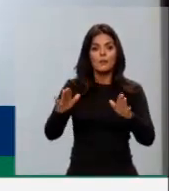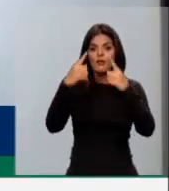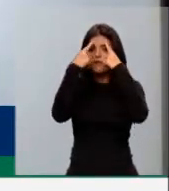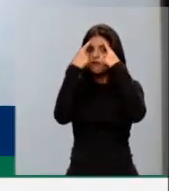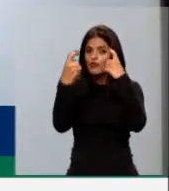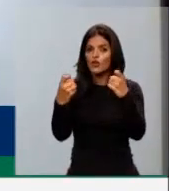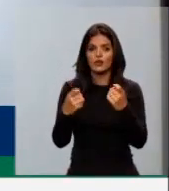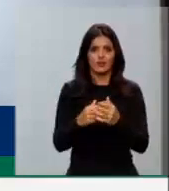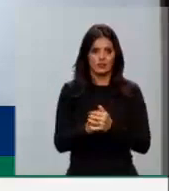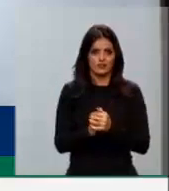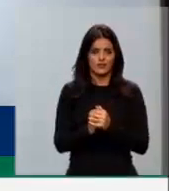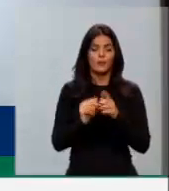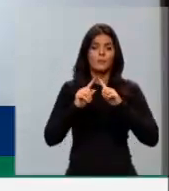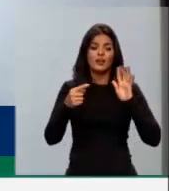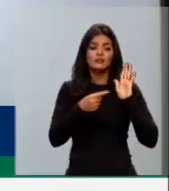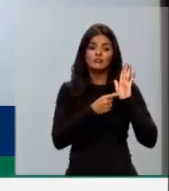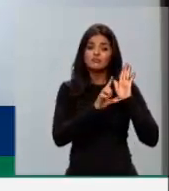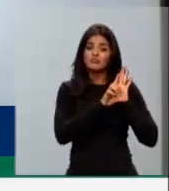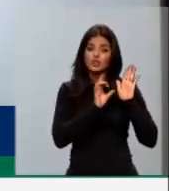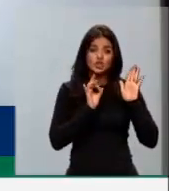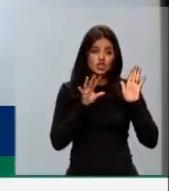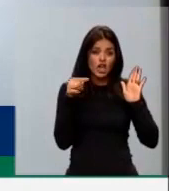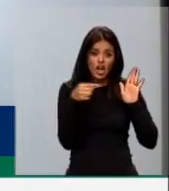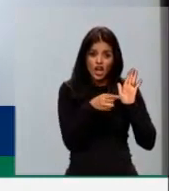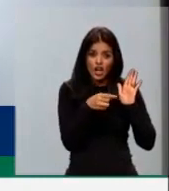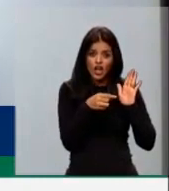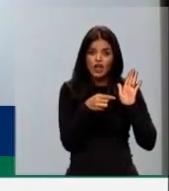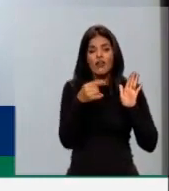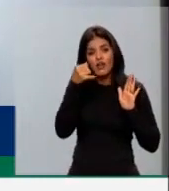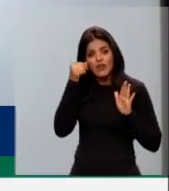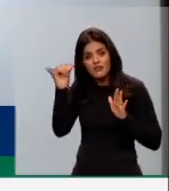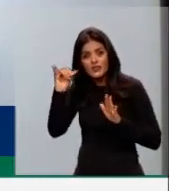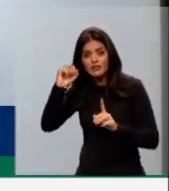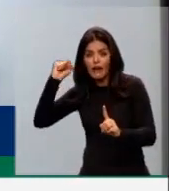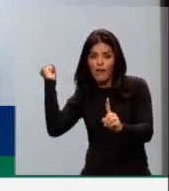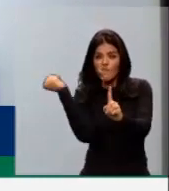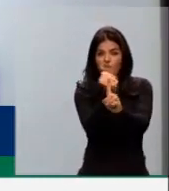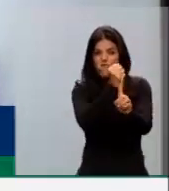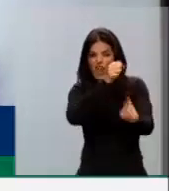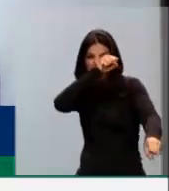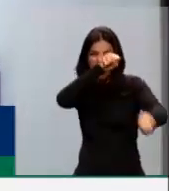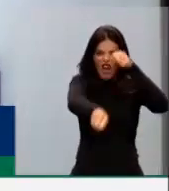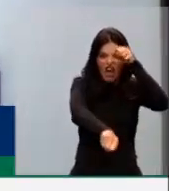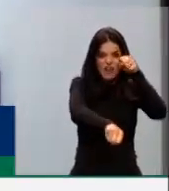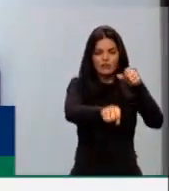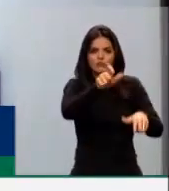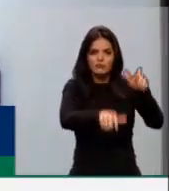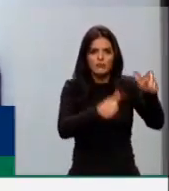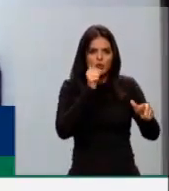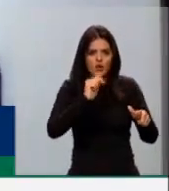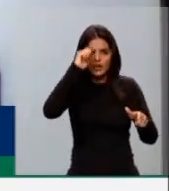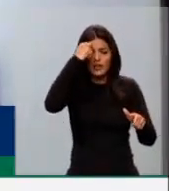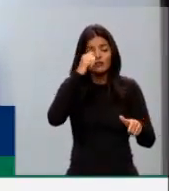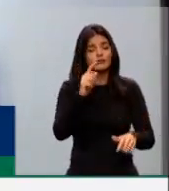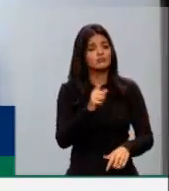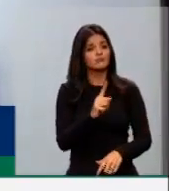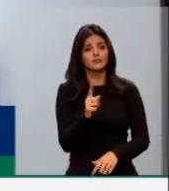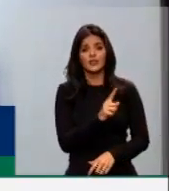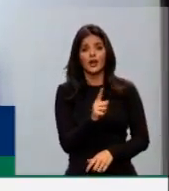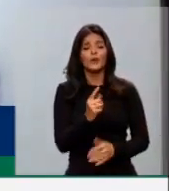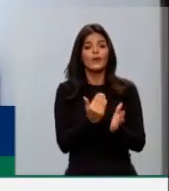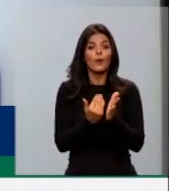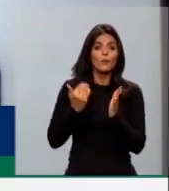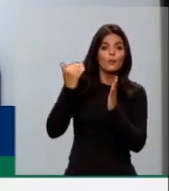sido suficientes para coibir esses assassinatos, os assassinatos de mulheres negras. A gente tem tido um